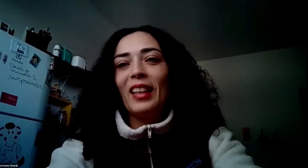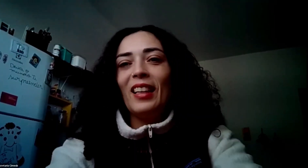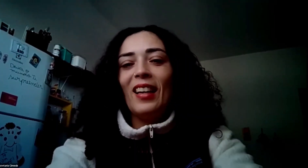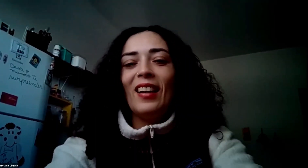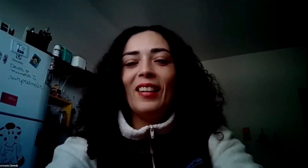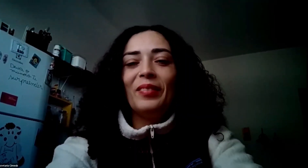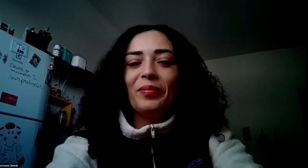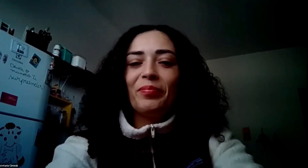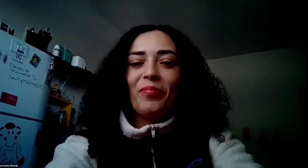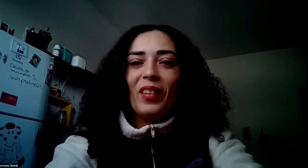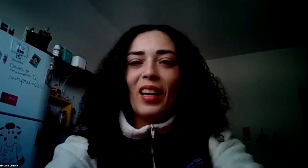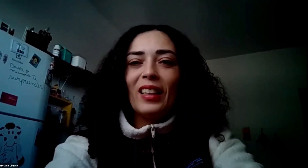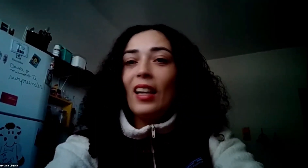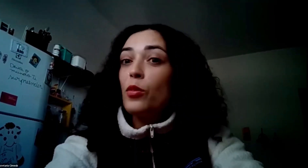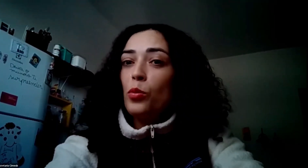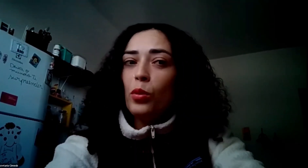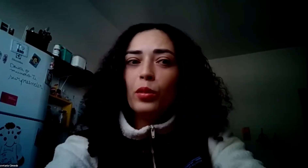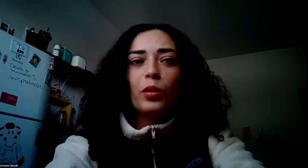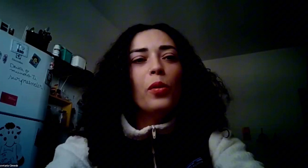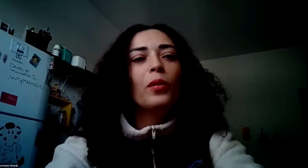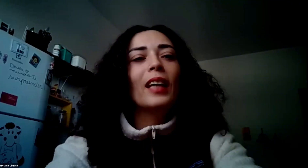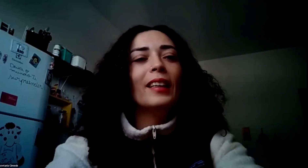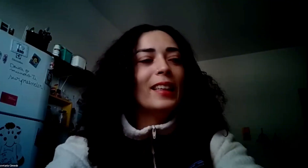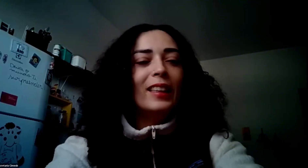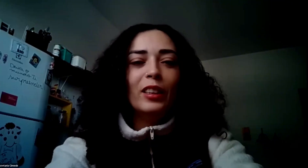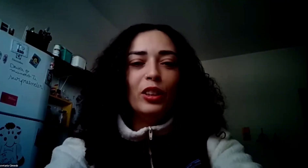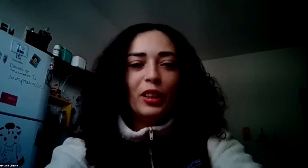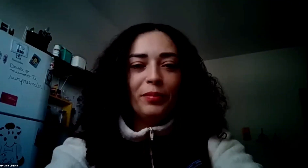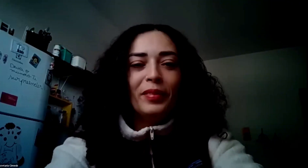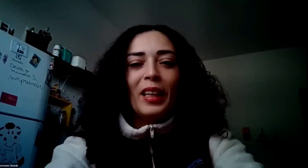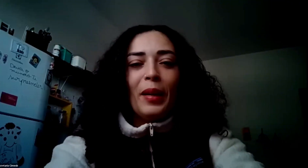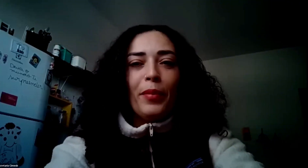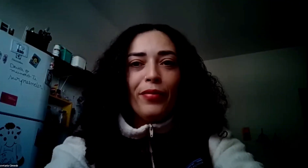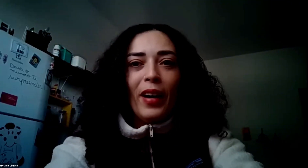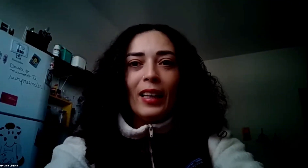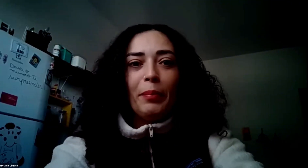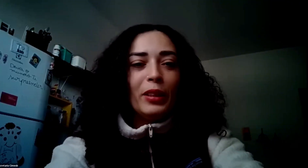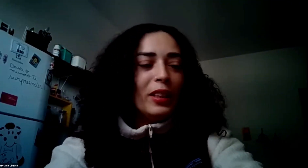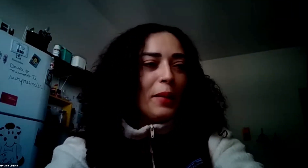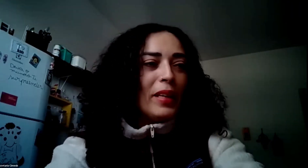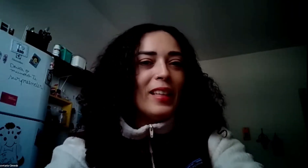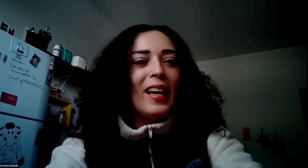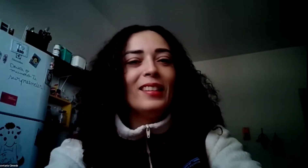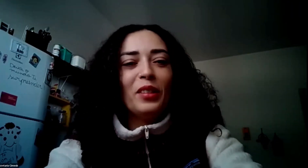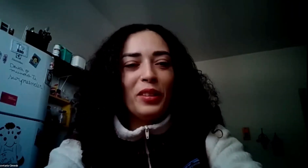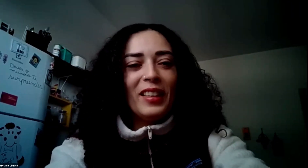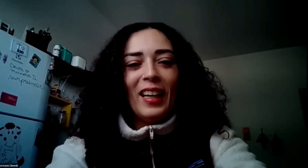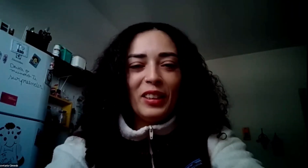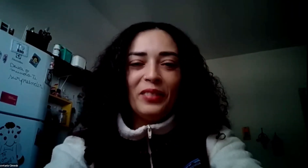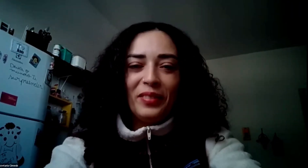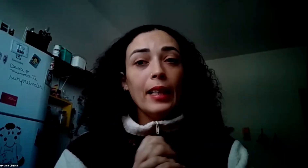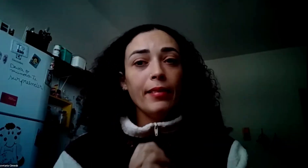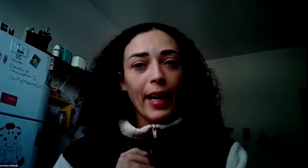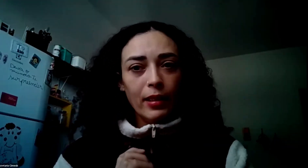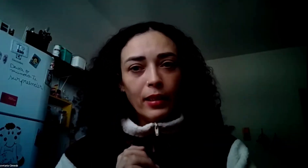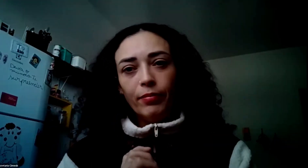alguém que é surdo, cadeirante? Me fala, para a gente repensar essa